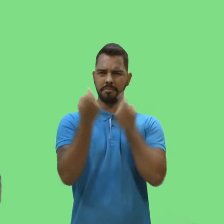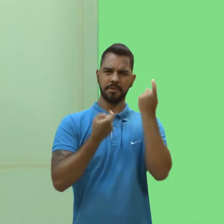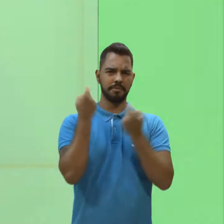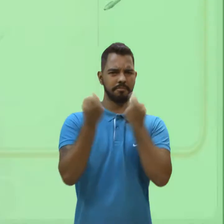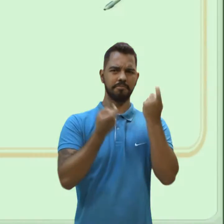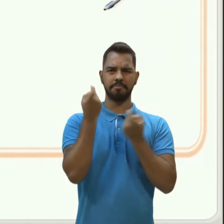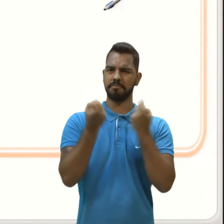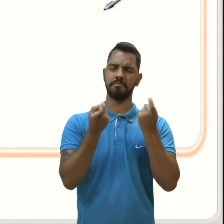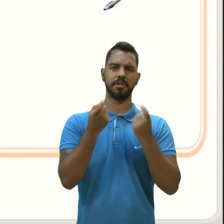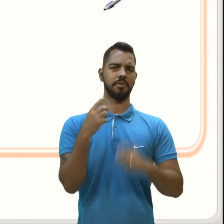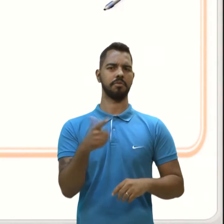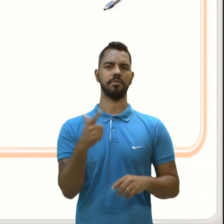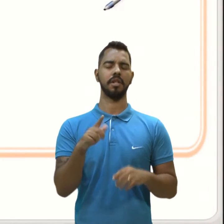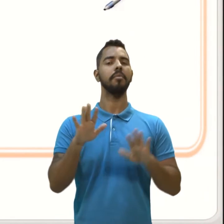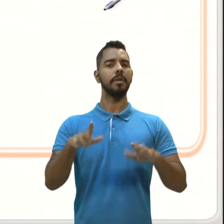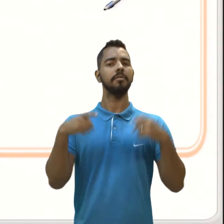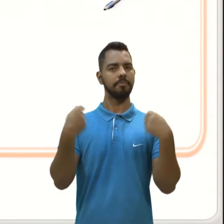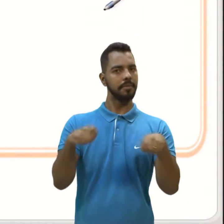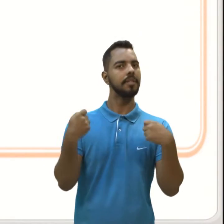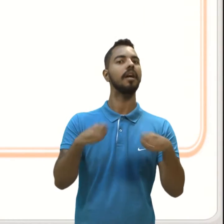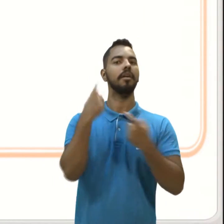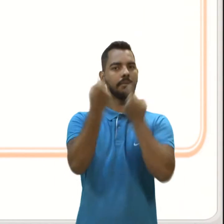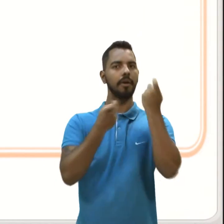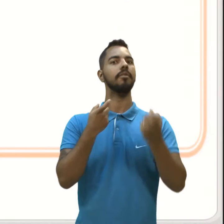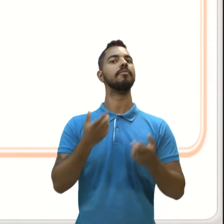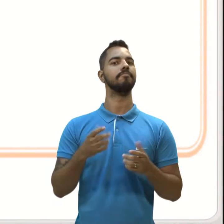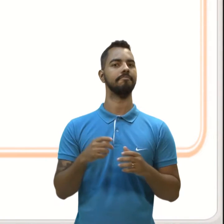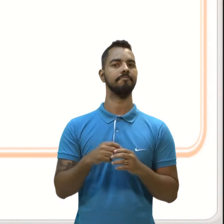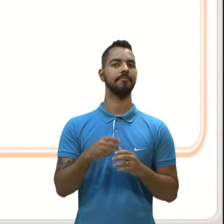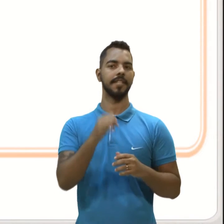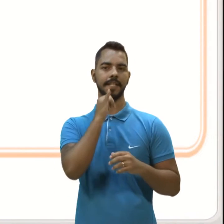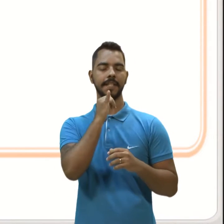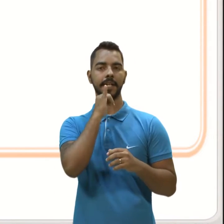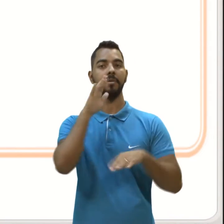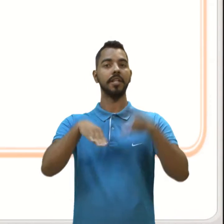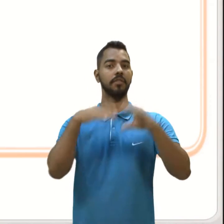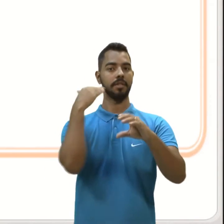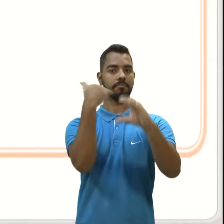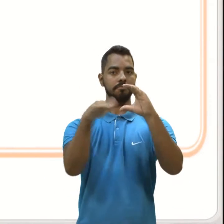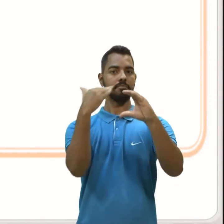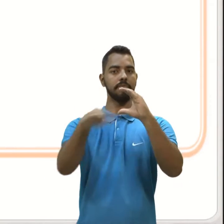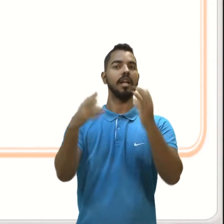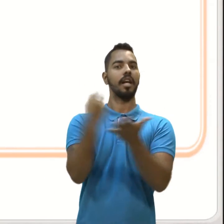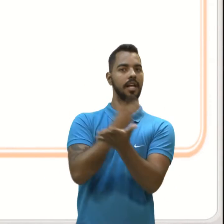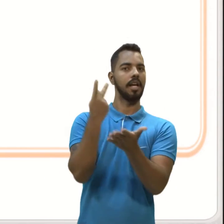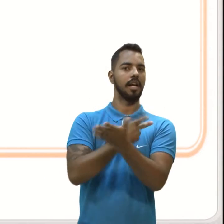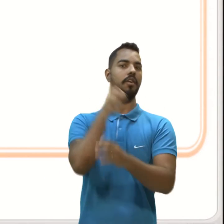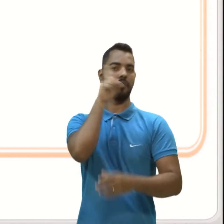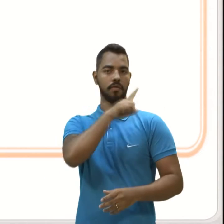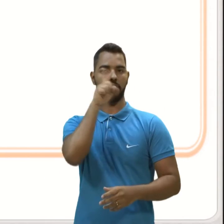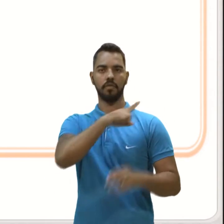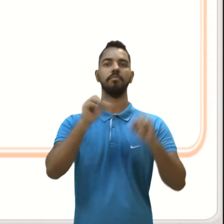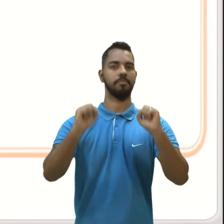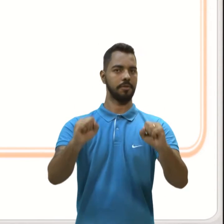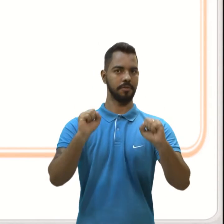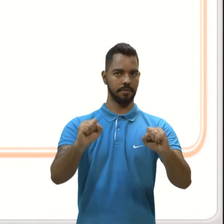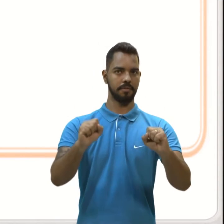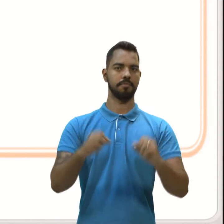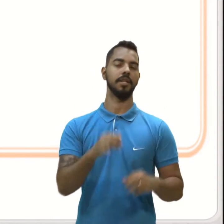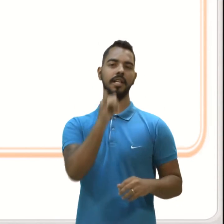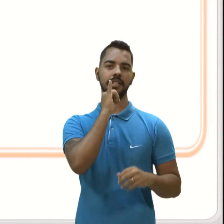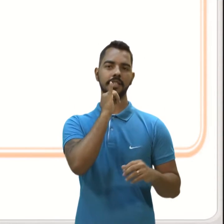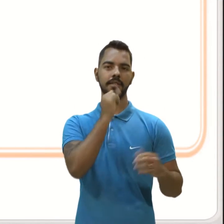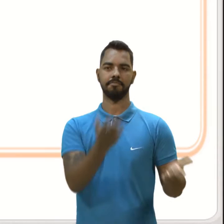mala direta. Aqui nós temos Senhor Joana da Silva Santos, Rua das Flores, número